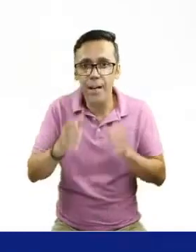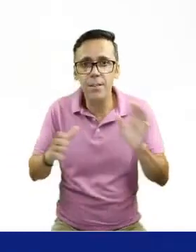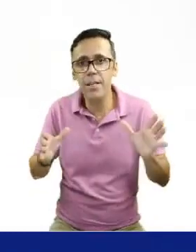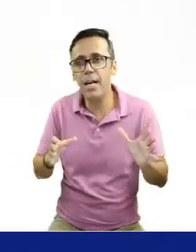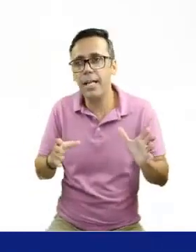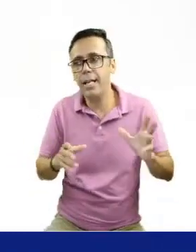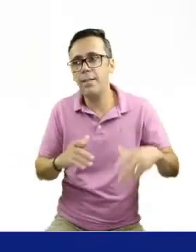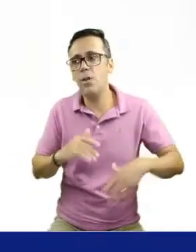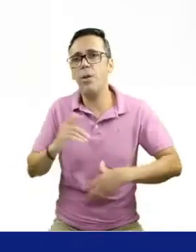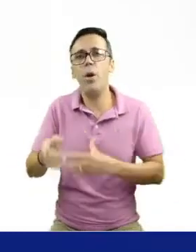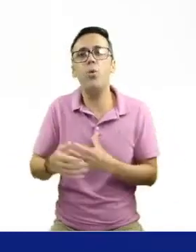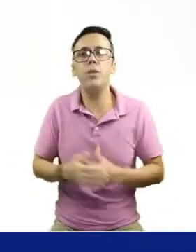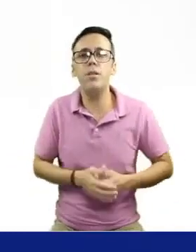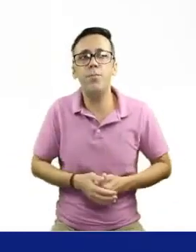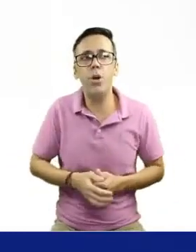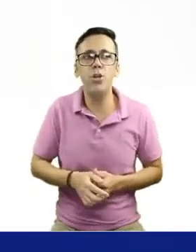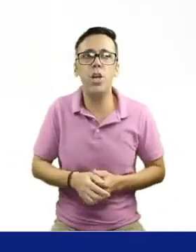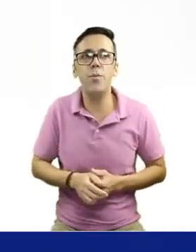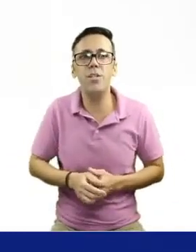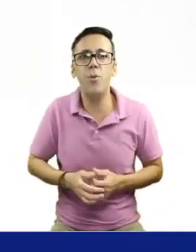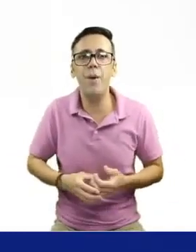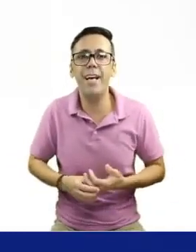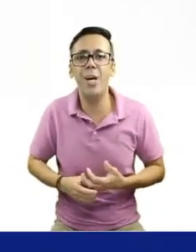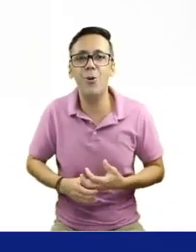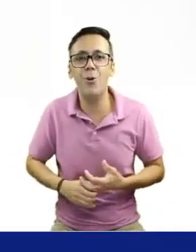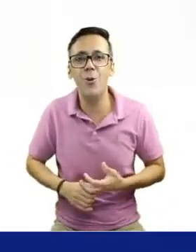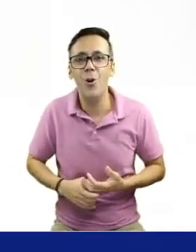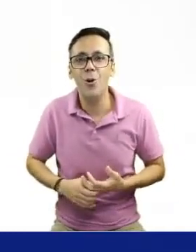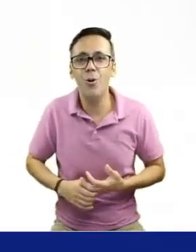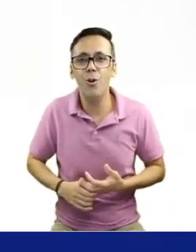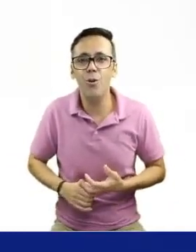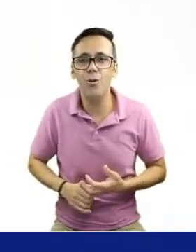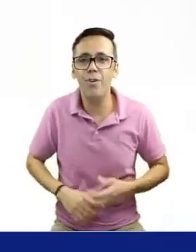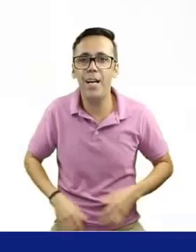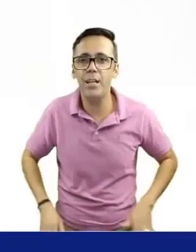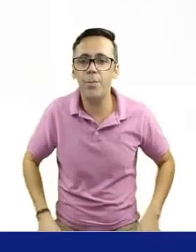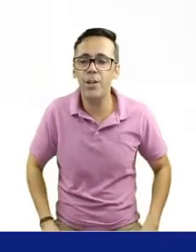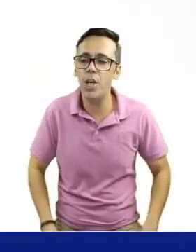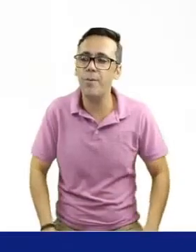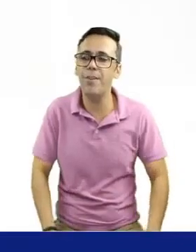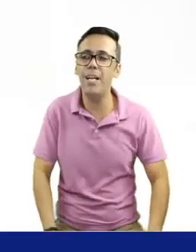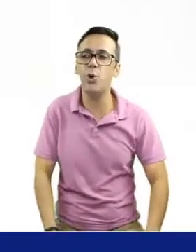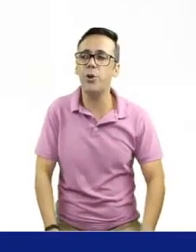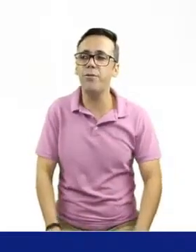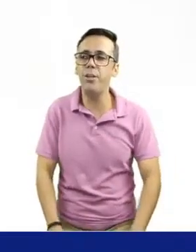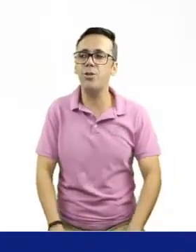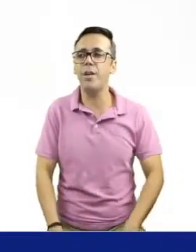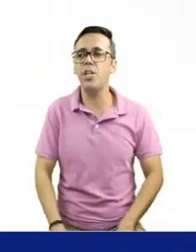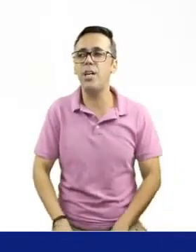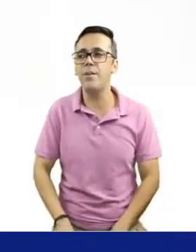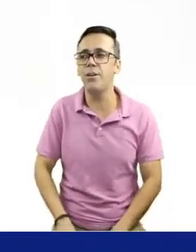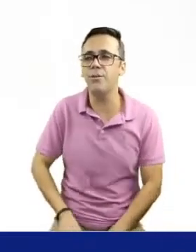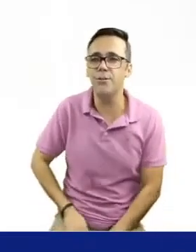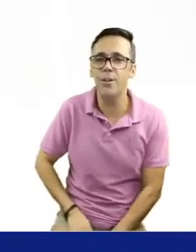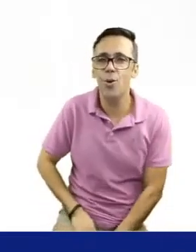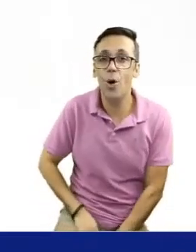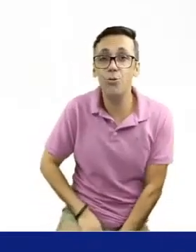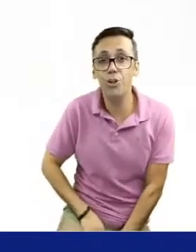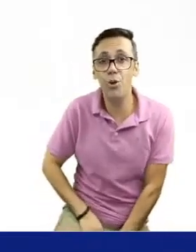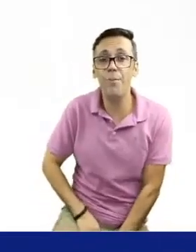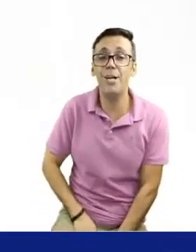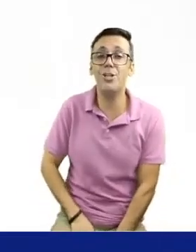vai dizer galera caso alguém Pergunta assim pô Chega mas eu peguei o o vai Como é que chama Vale coronavírus Como é que chama